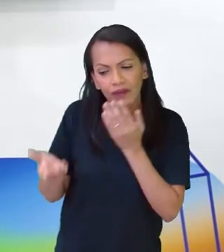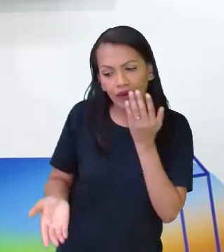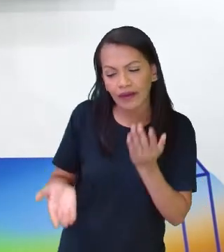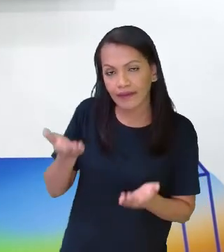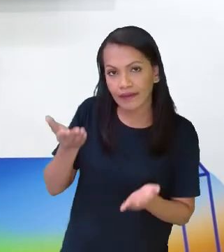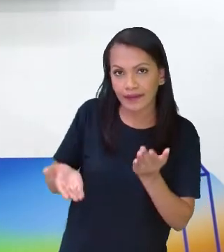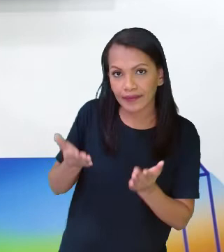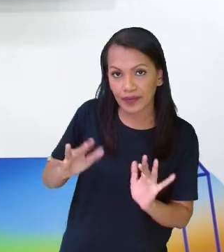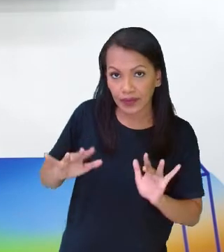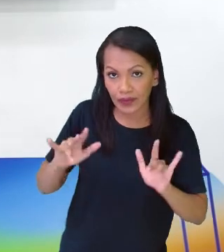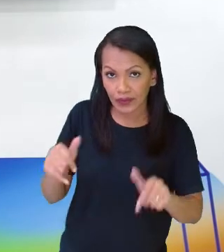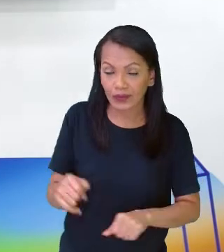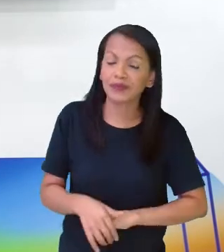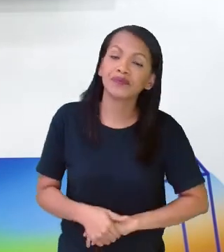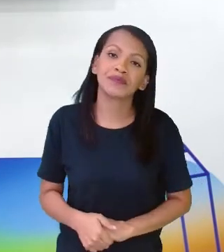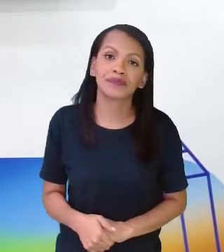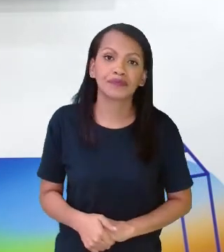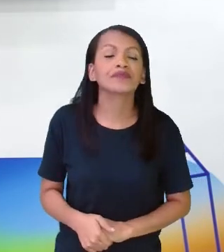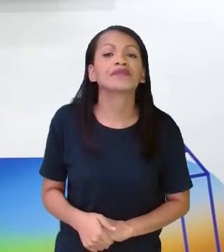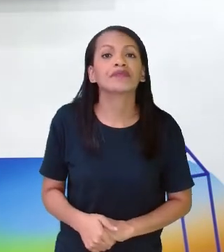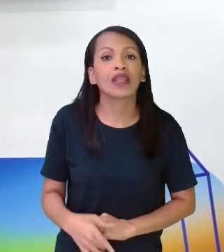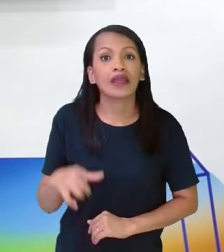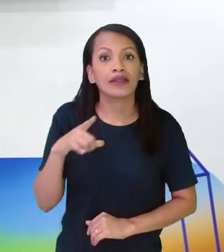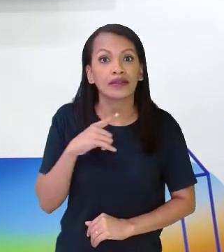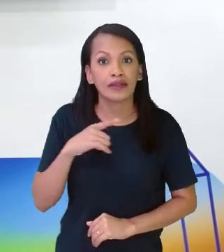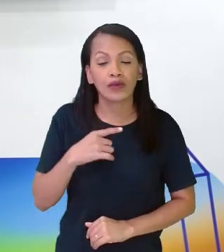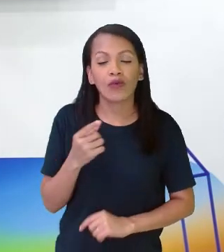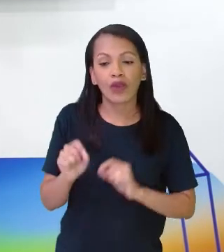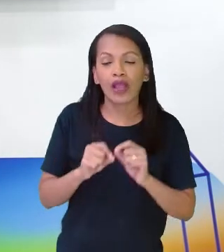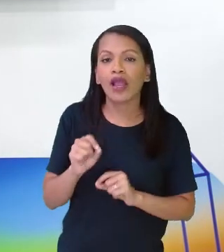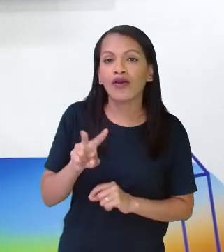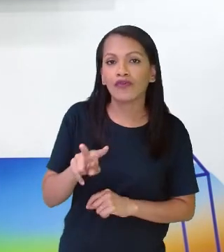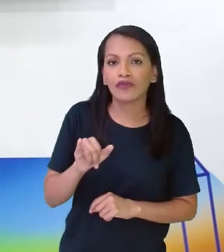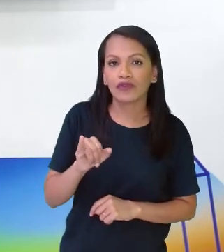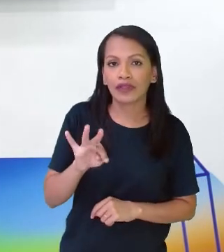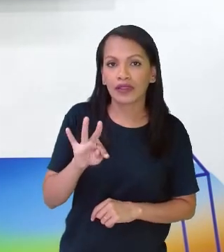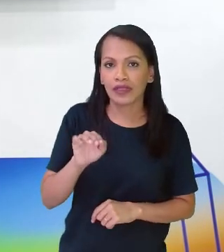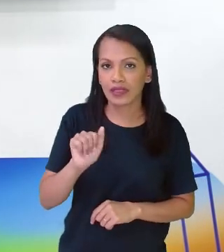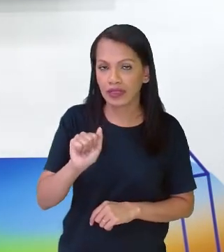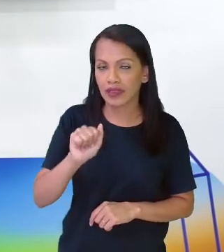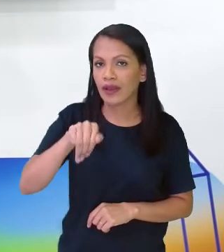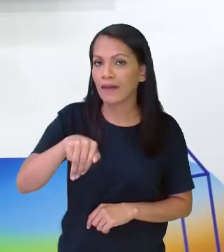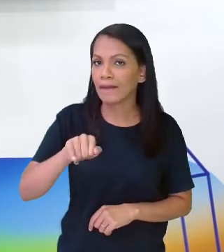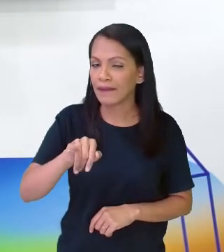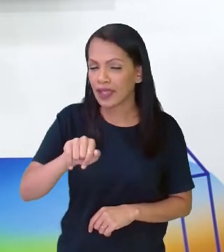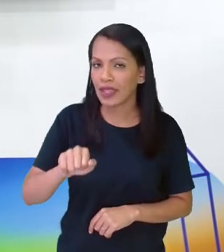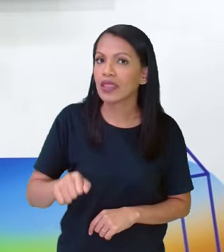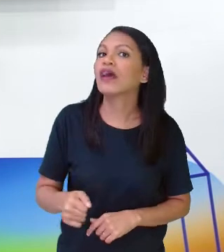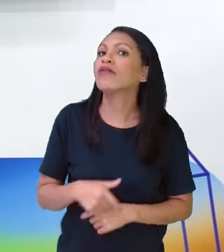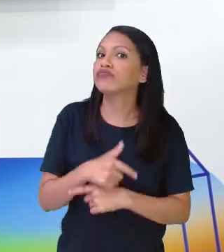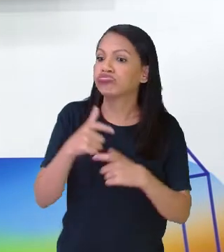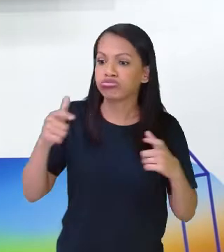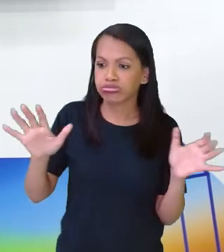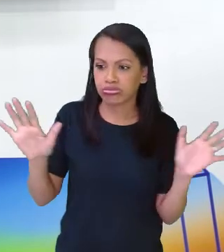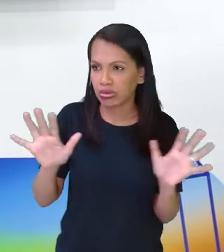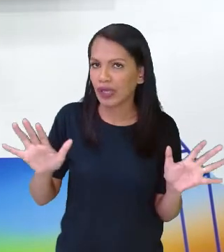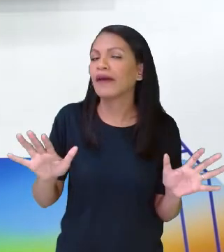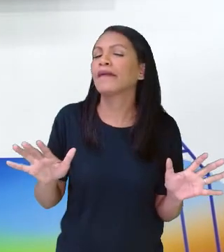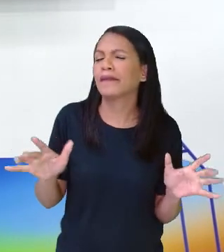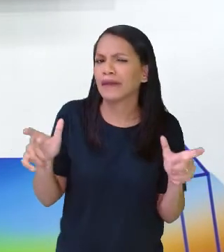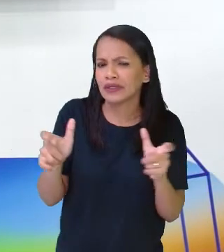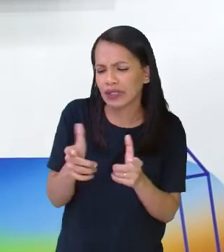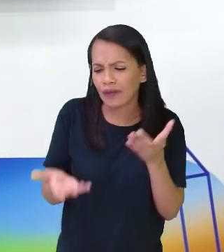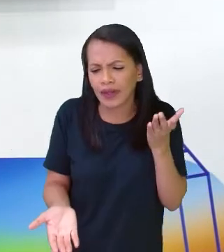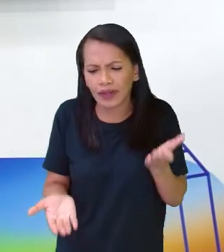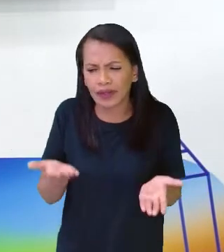equilibrado isso. Porque, claro, muita quantidade de vitamina ela também não vai servir, ela vai ser extraída. Quando eu penso na